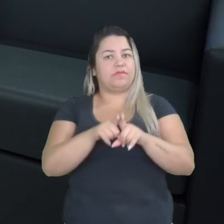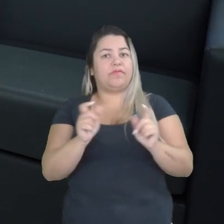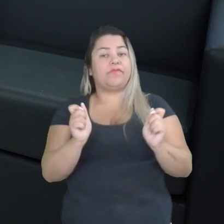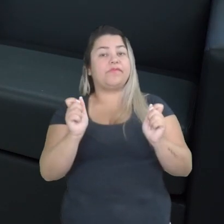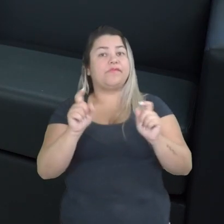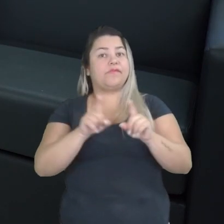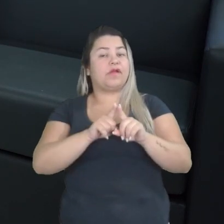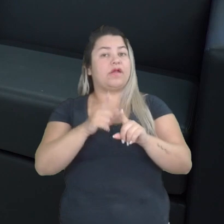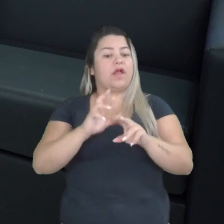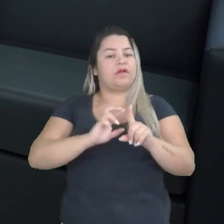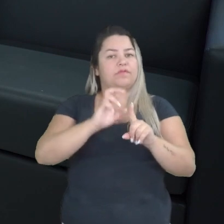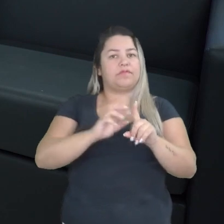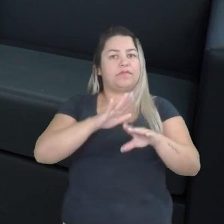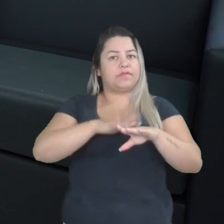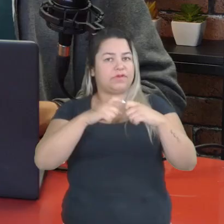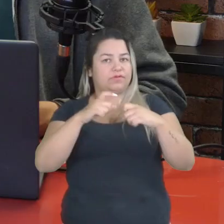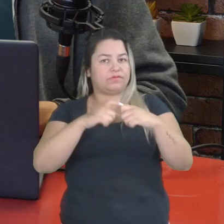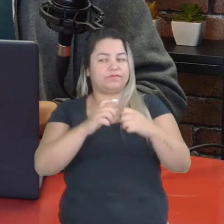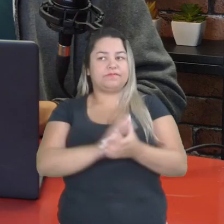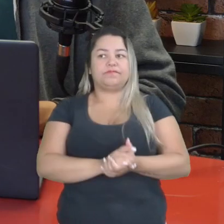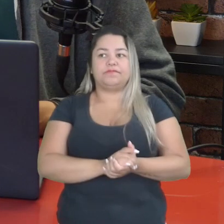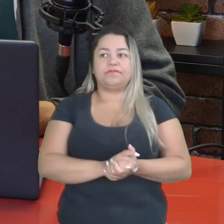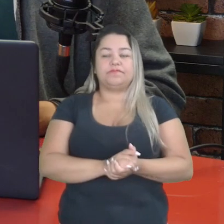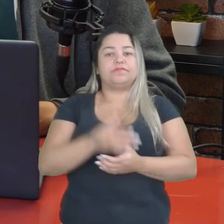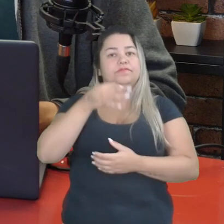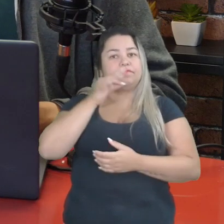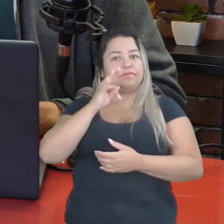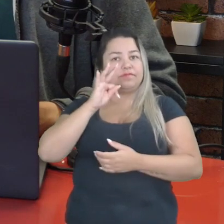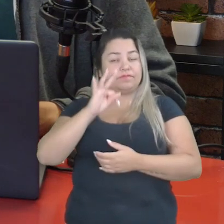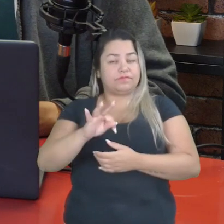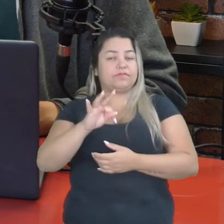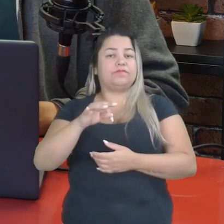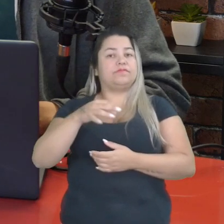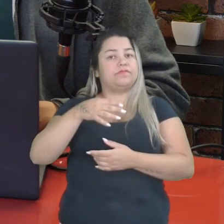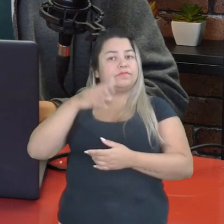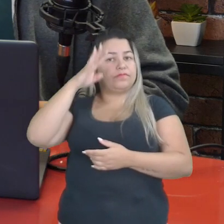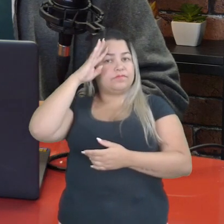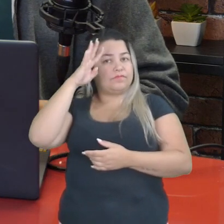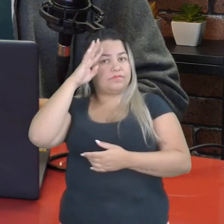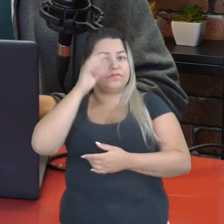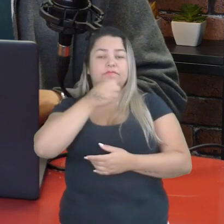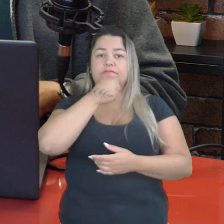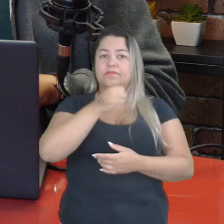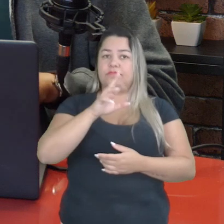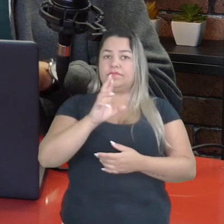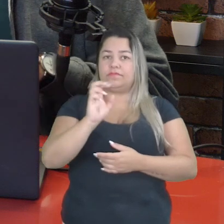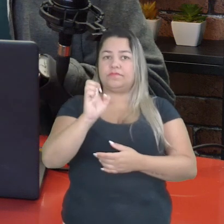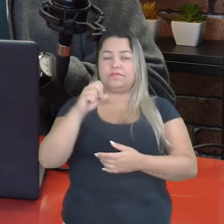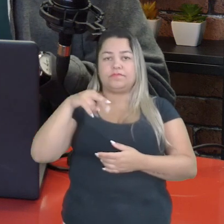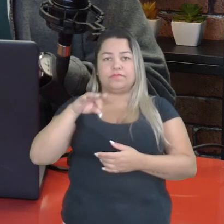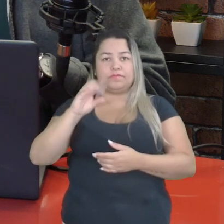e merecem essa atenção por parte do programa Mais Médicos. E o Café PT da quarta-feira trouxe uma entrevista com